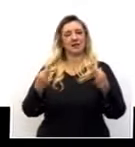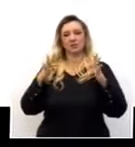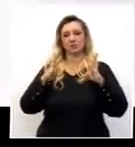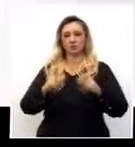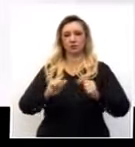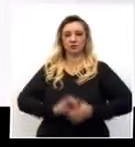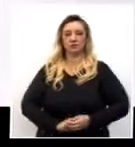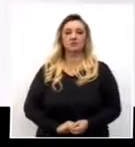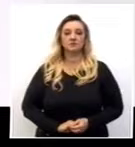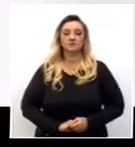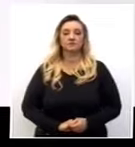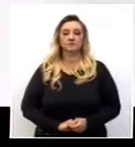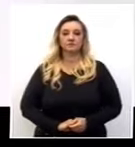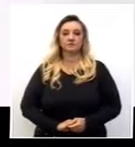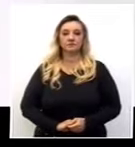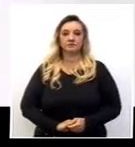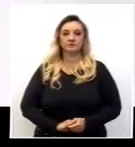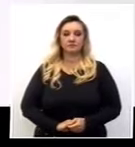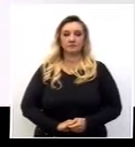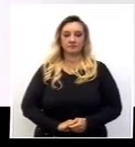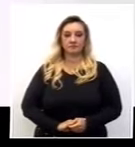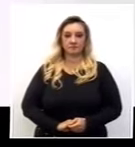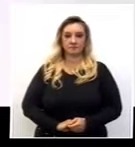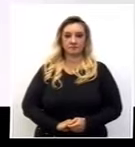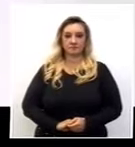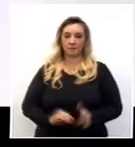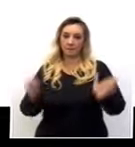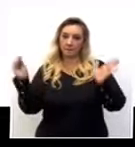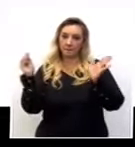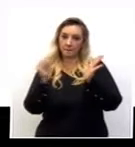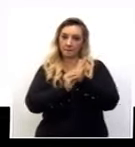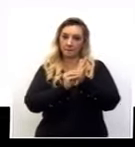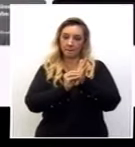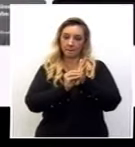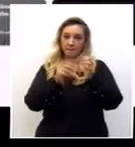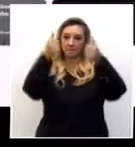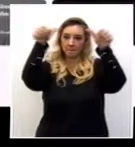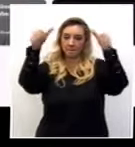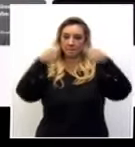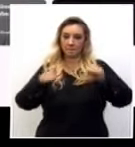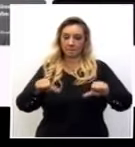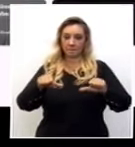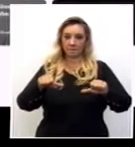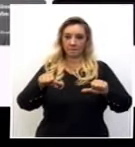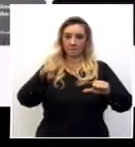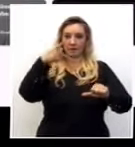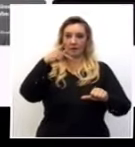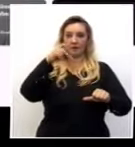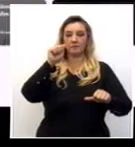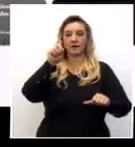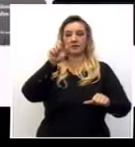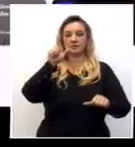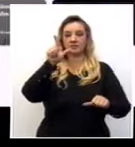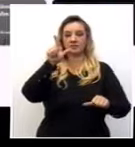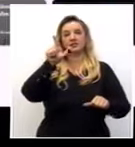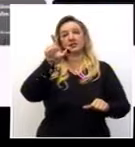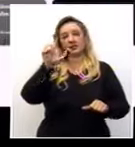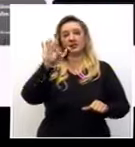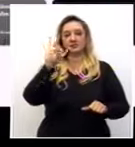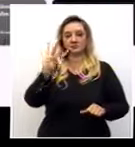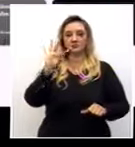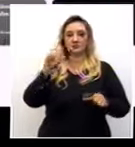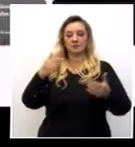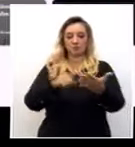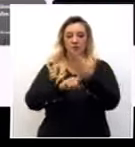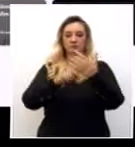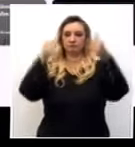processo. Então, assim que eu logo no meu mural do Padlet, ele mostra para mim os murais que eu já tenho